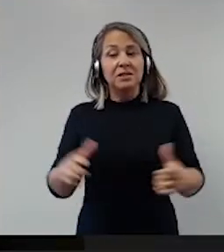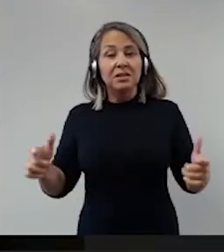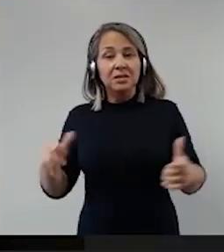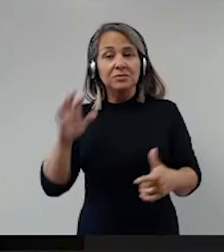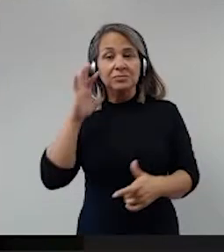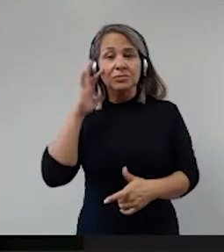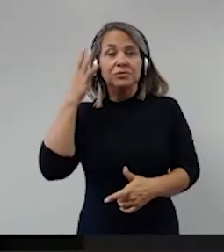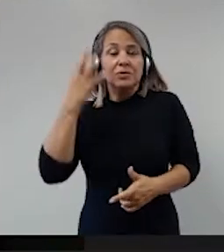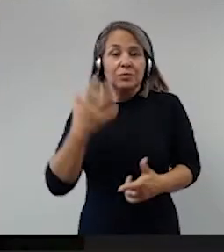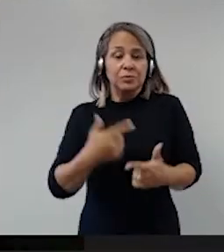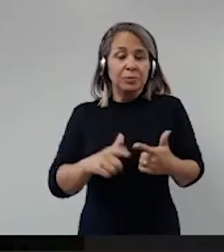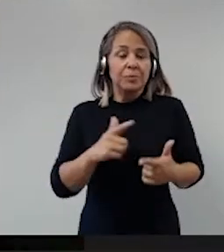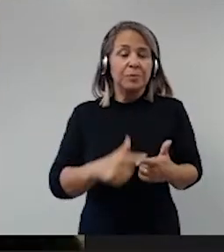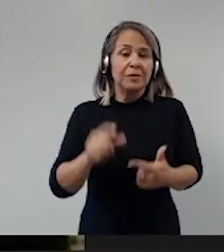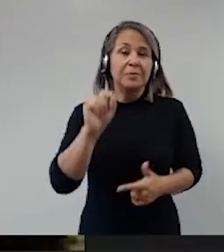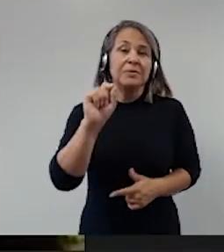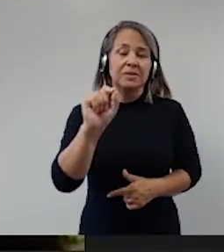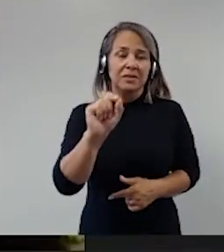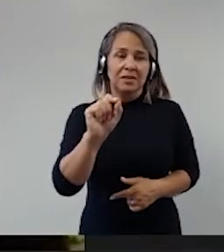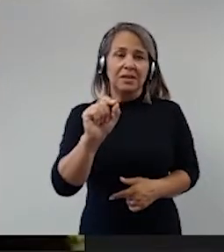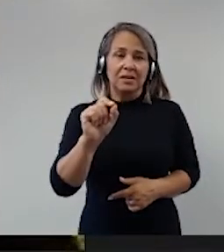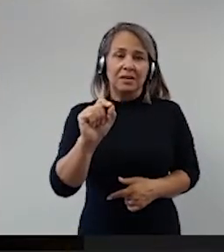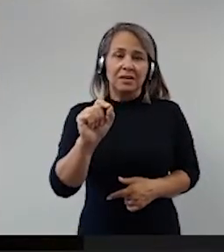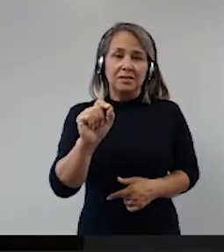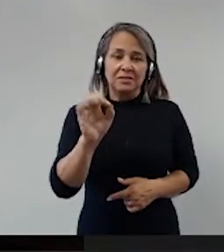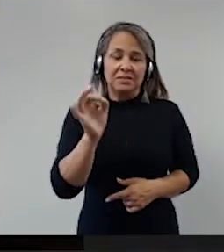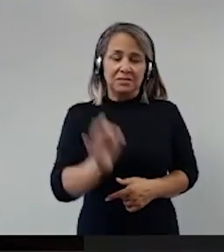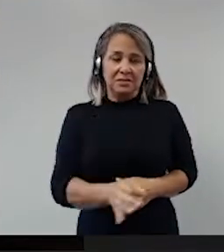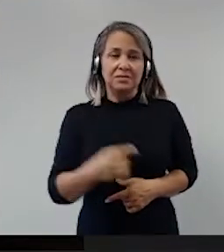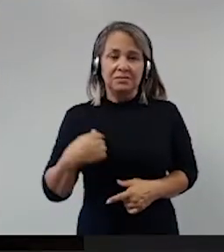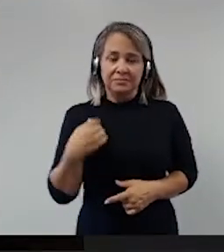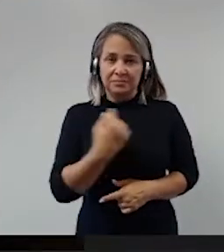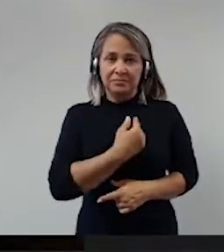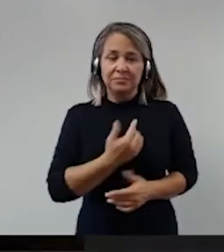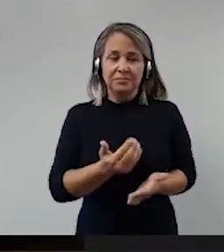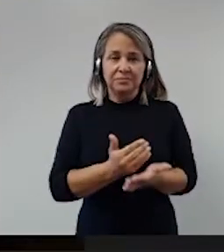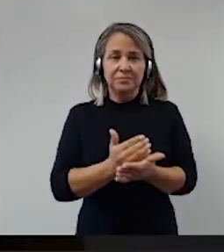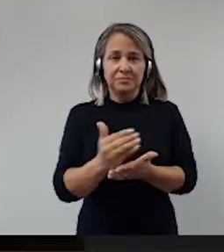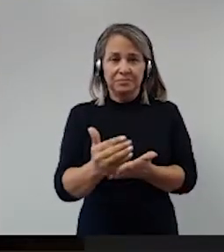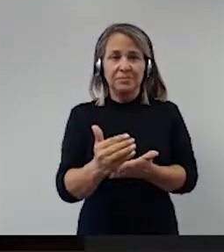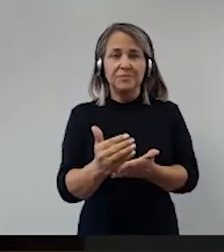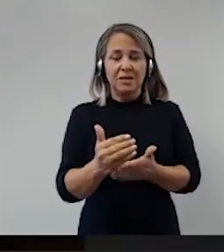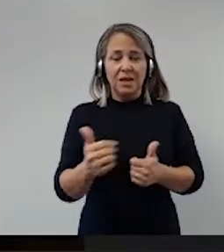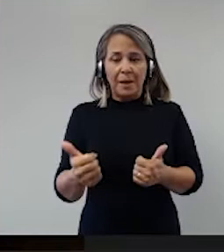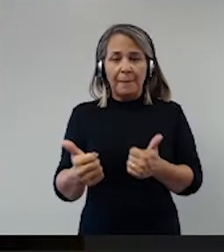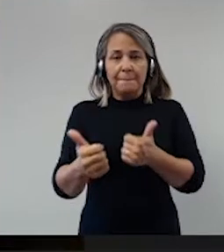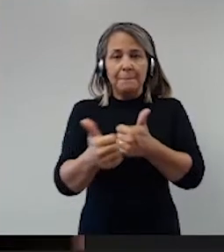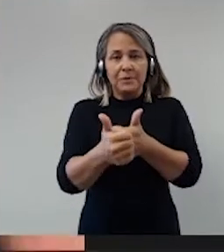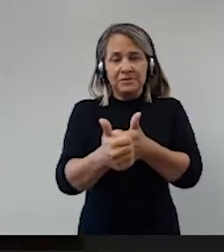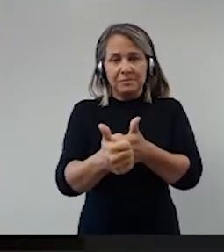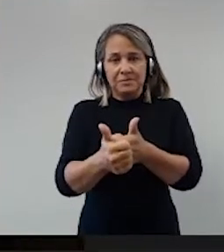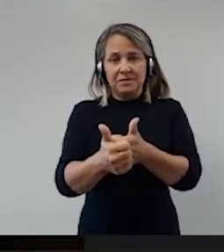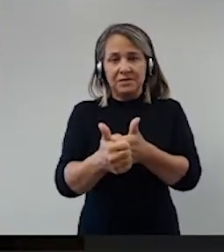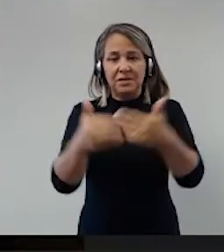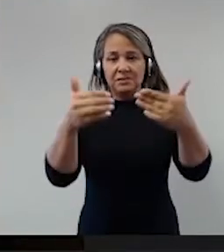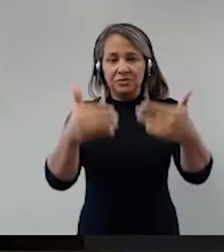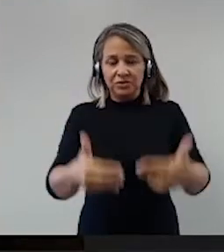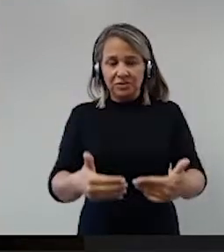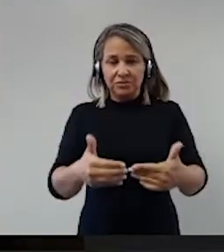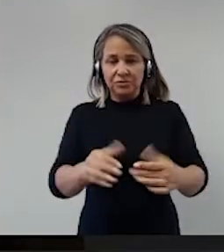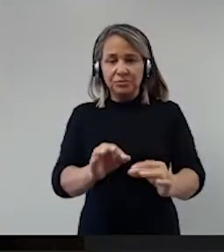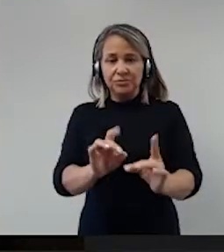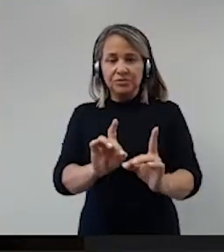esse problema seria justamente que nós venhamos a aproximar diante do